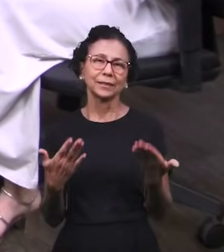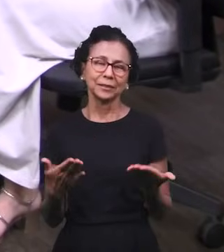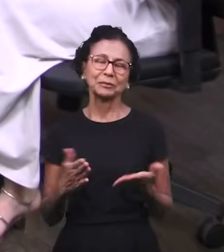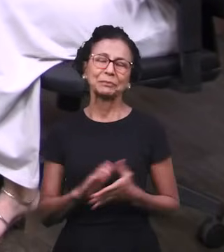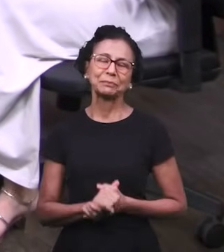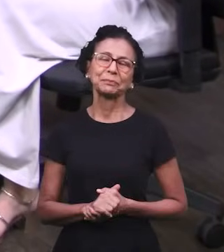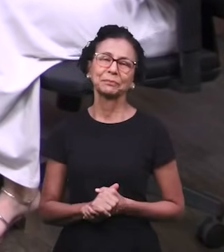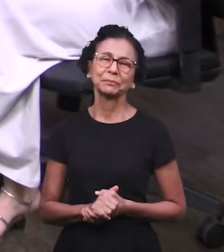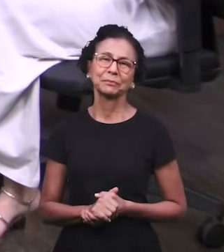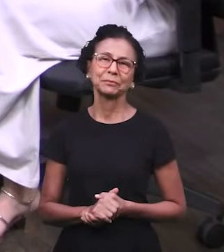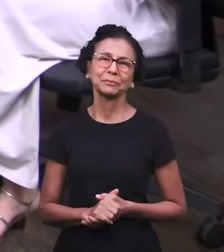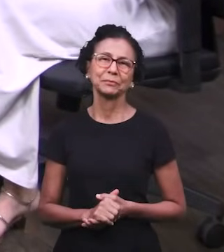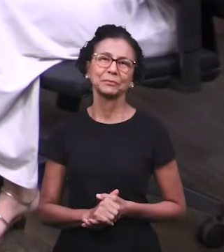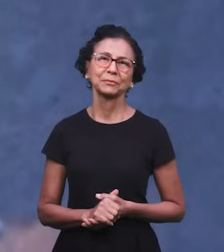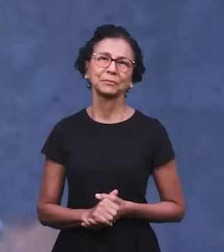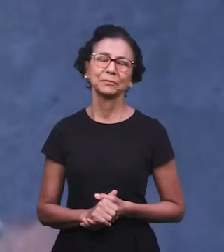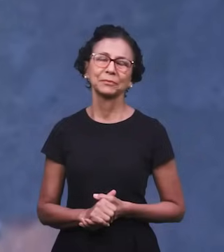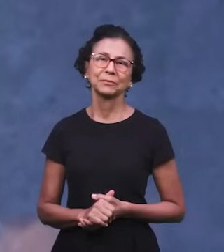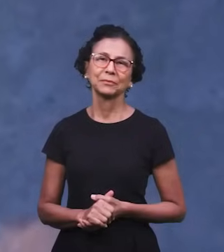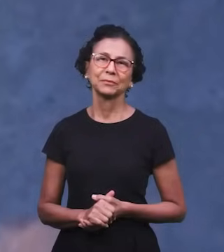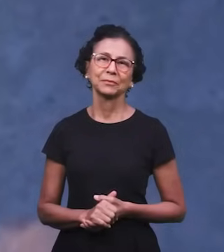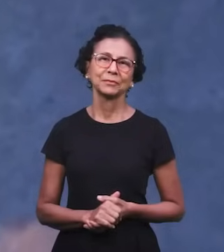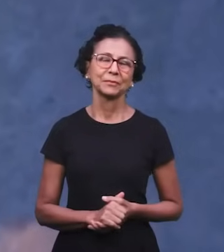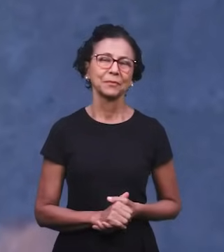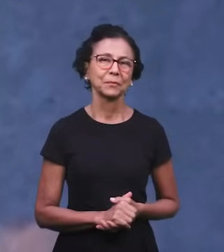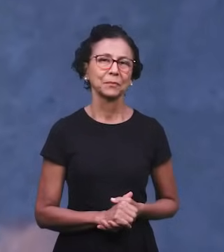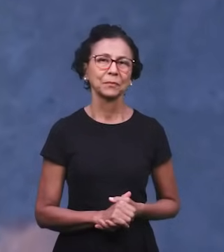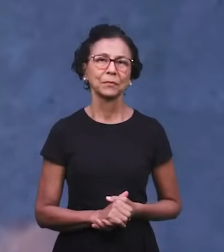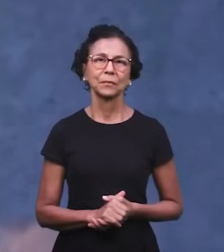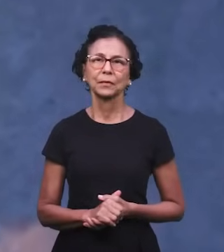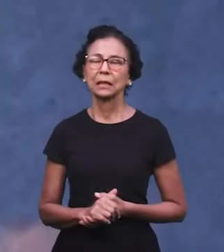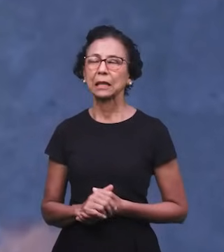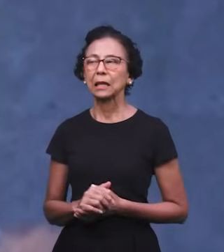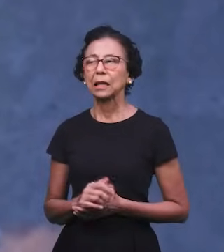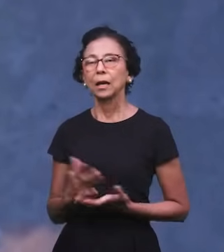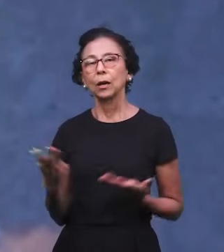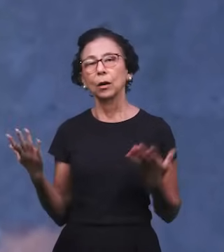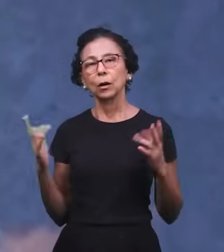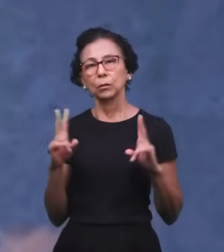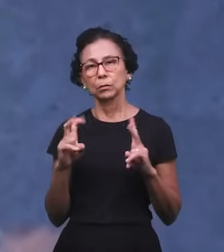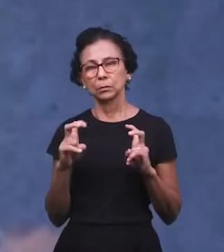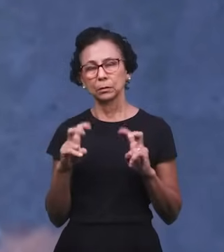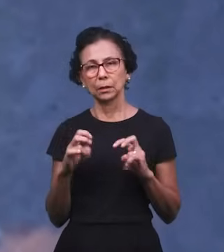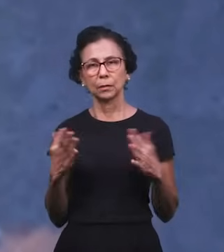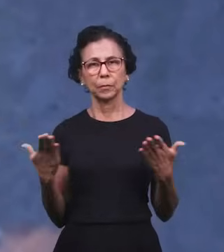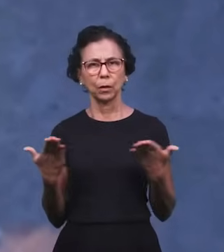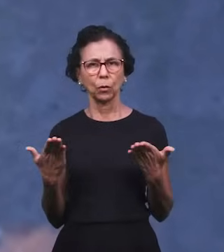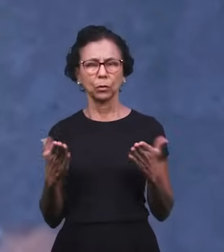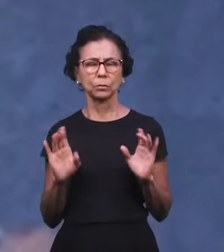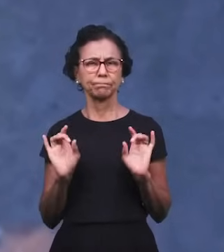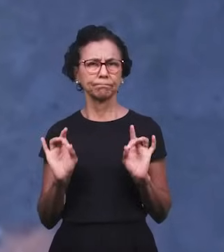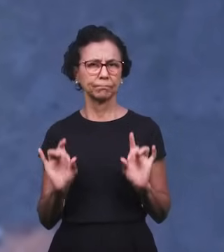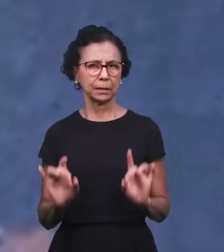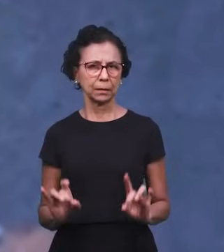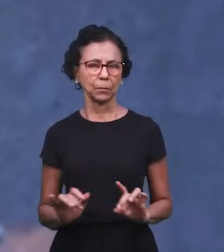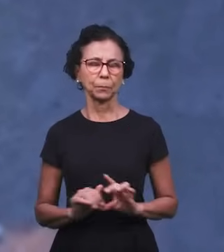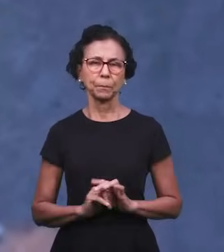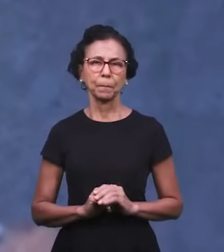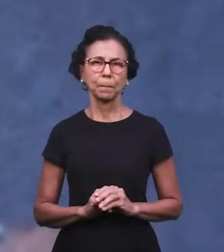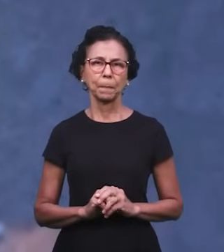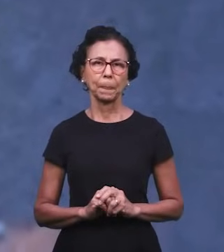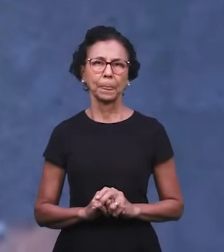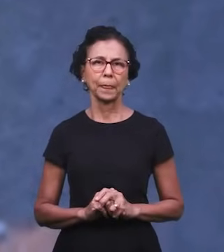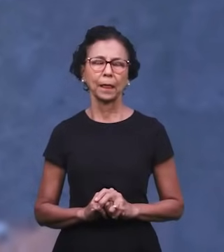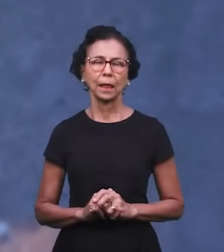todo especial. Nós estamos nos aproximando, né, agora no final do ano, do período festivo, período